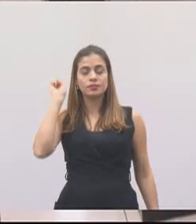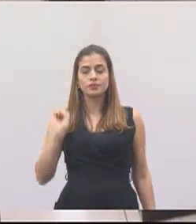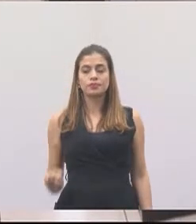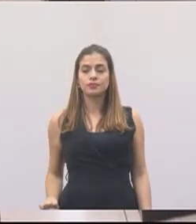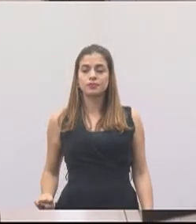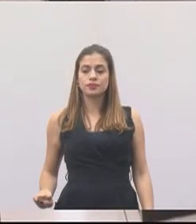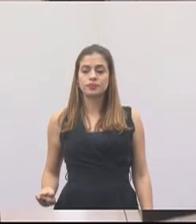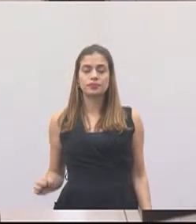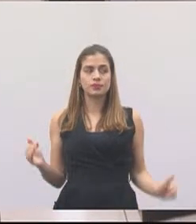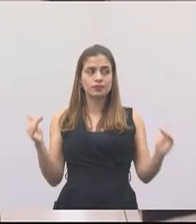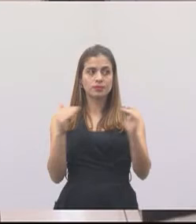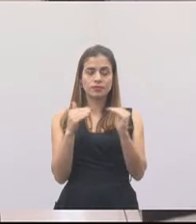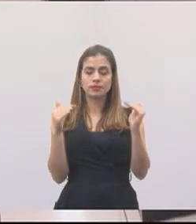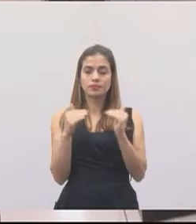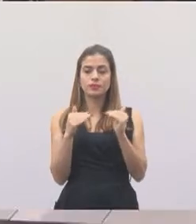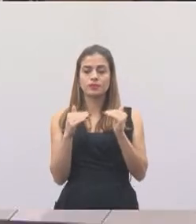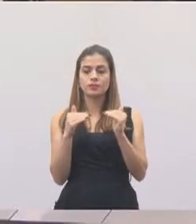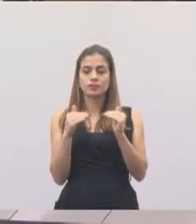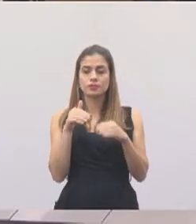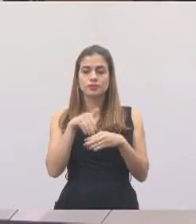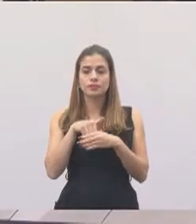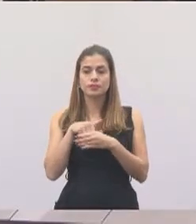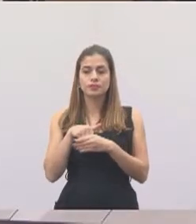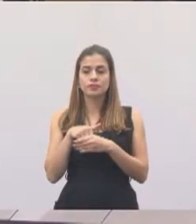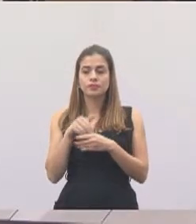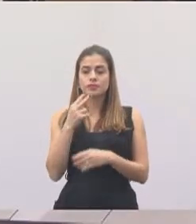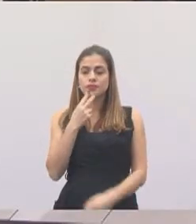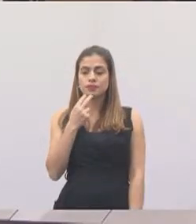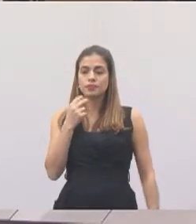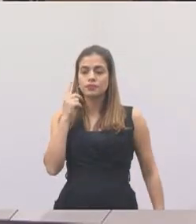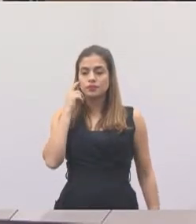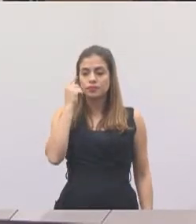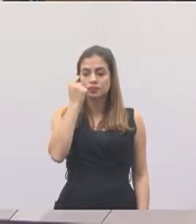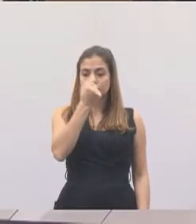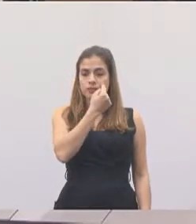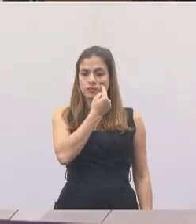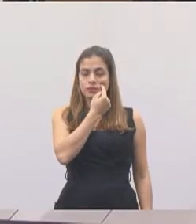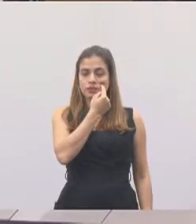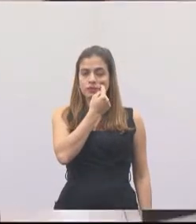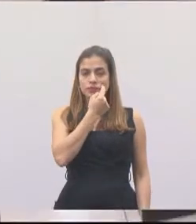Patas da Amizade? Favorável. Como vota o vereador Valmir do Parque Meia Lua?